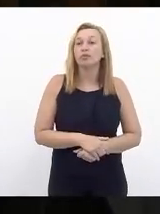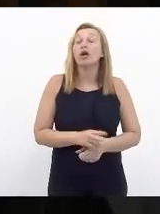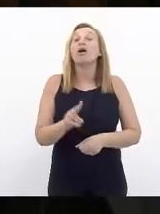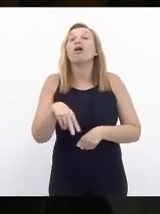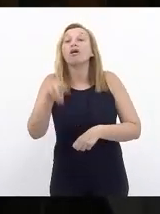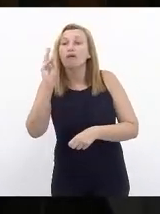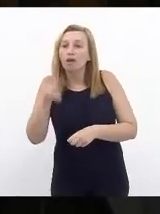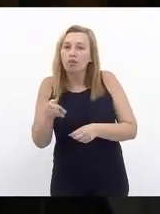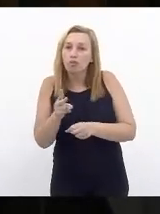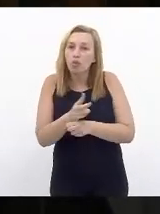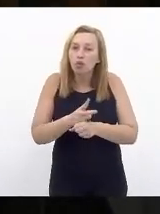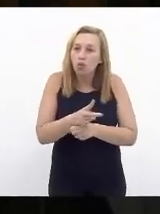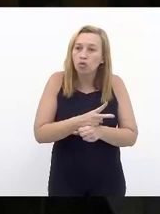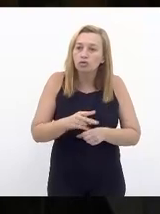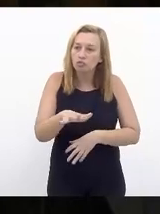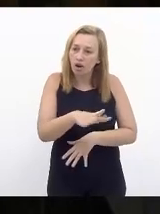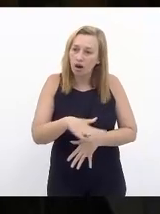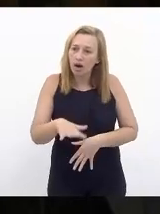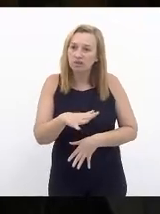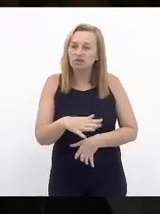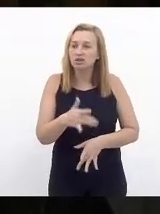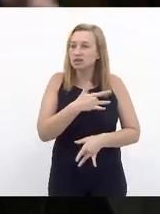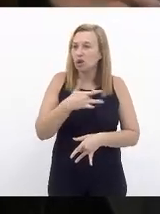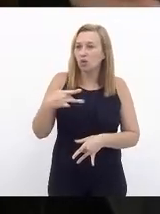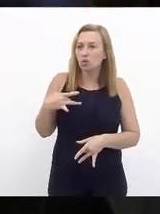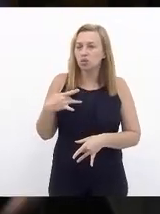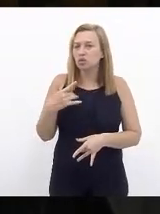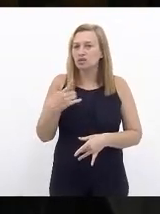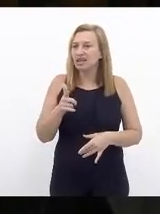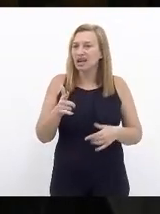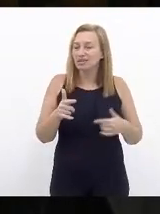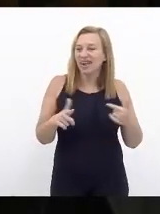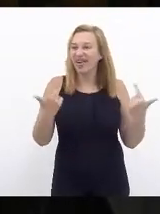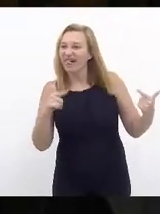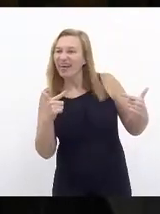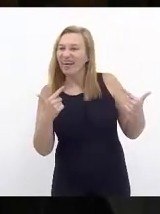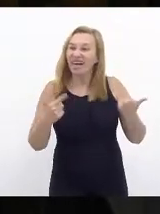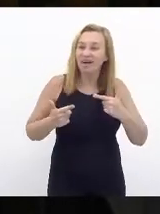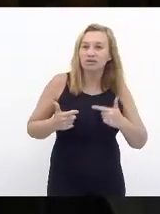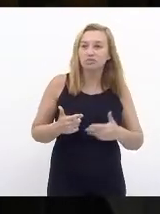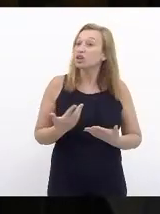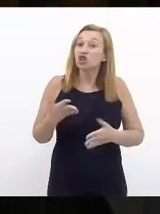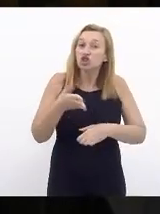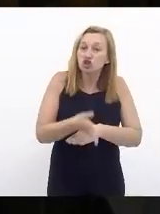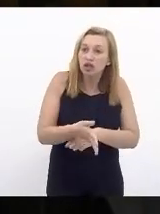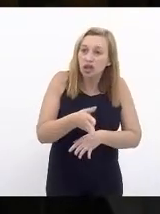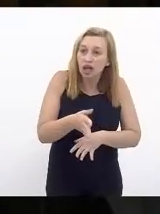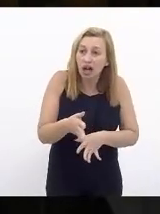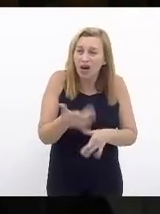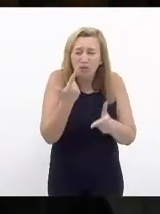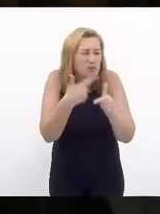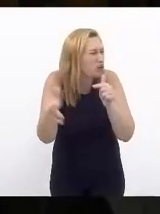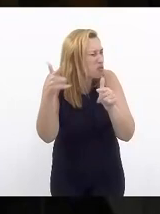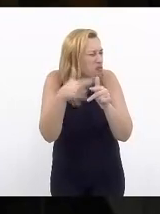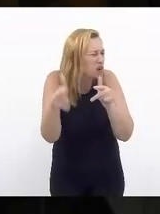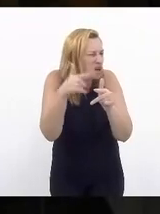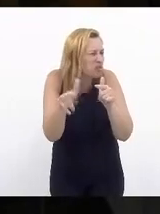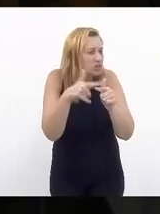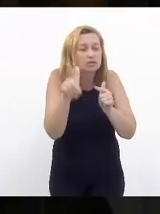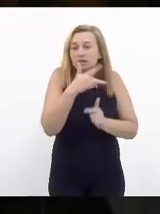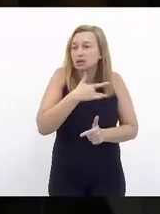procura uma unidade de saúde não está ali para se divertir, já chega lá cheio de problemas,